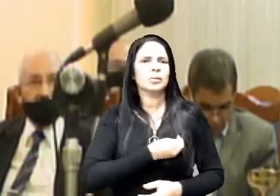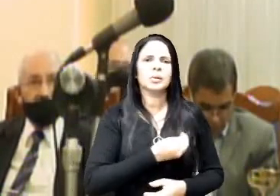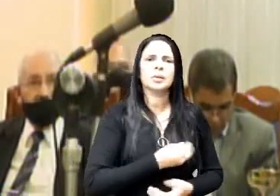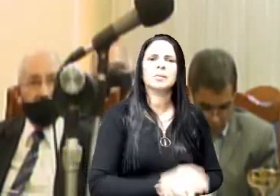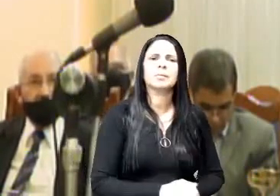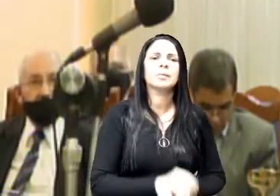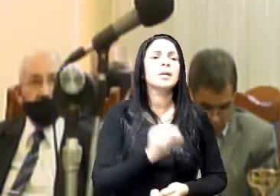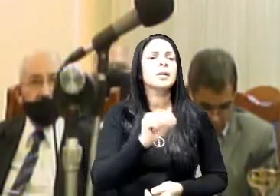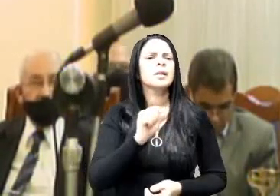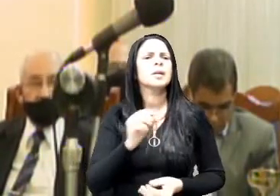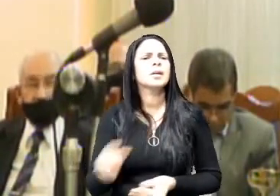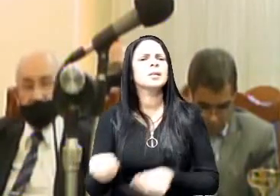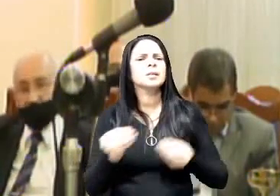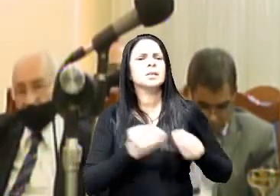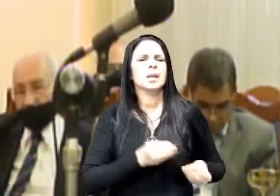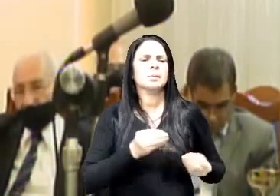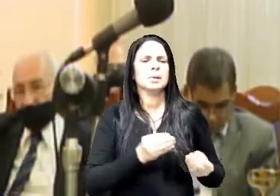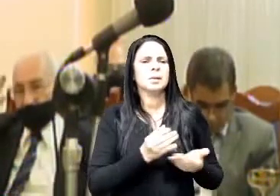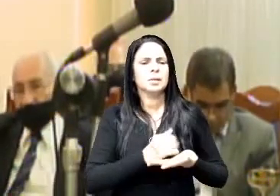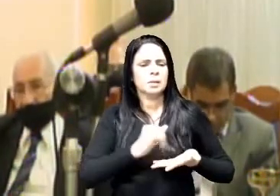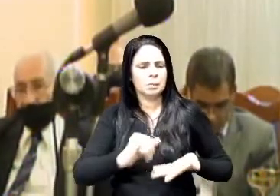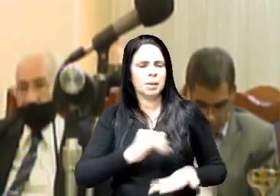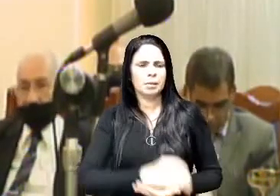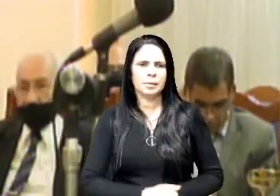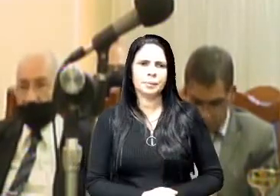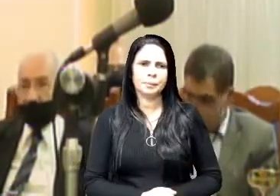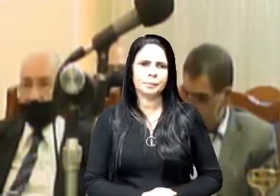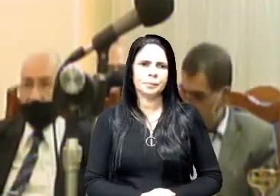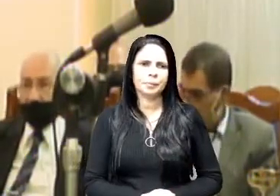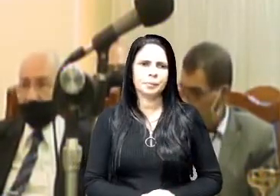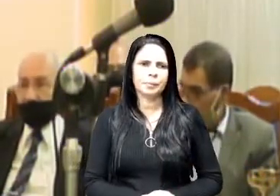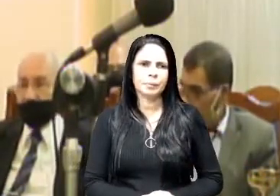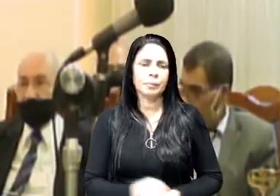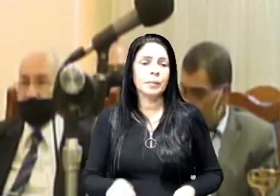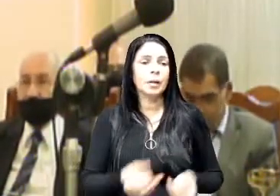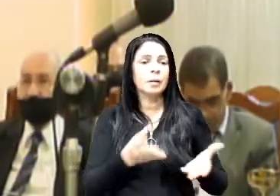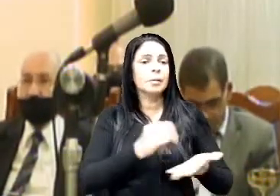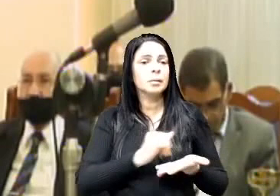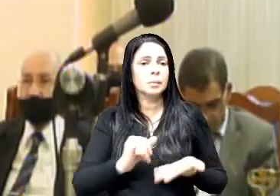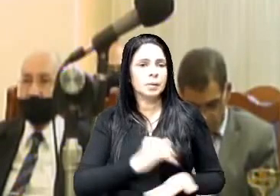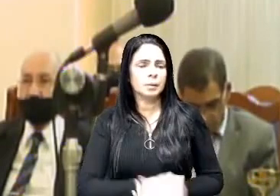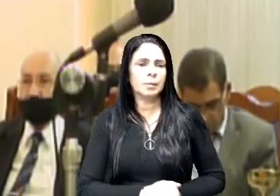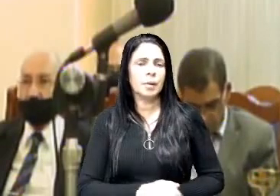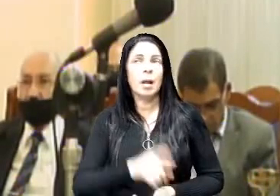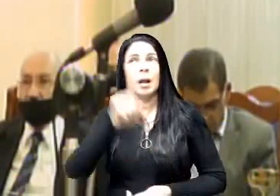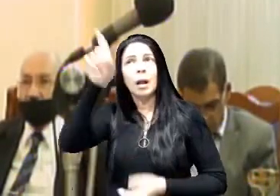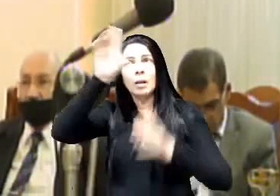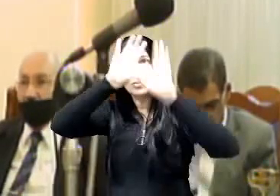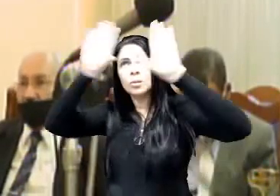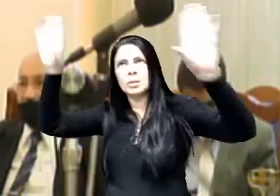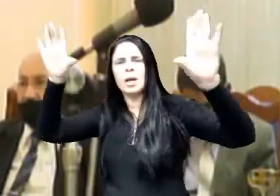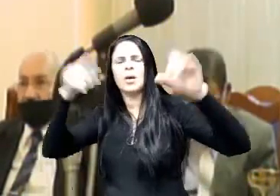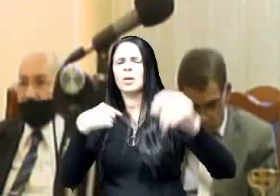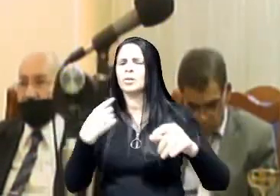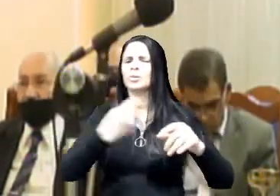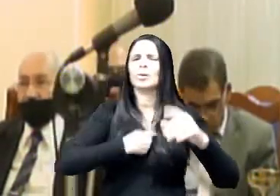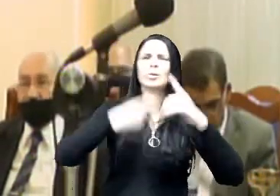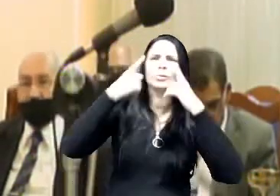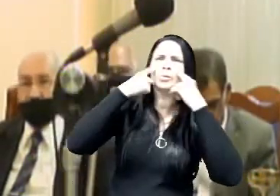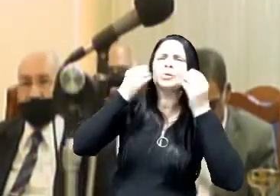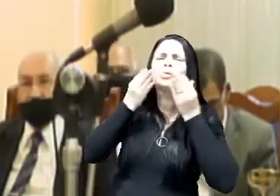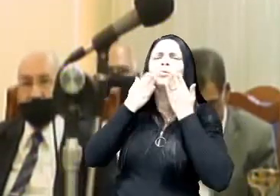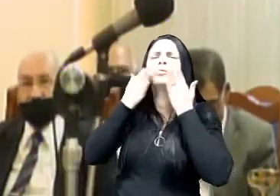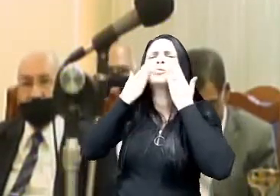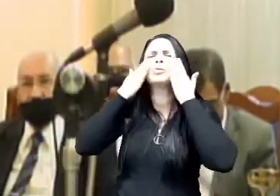vida. Quem recebe esta palavra? Quem recebe esta palavra? No céu, nossas lágrimas serão enxugadas. Nossa